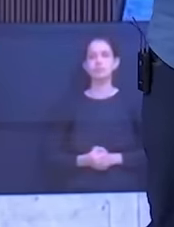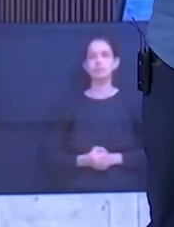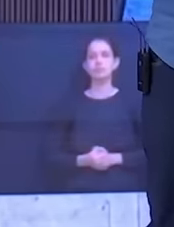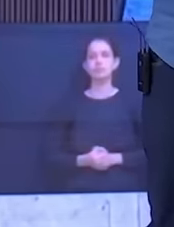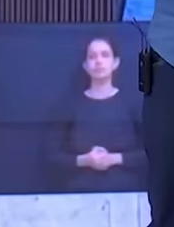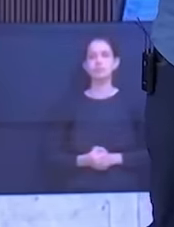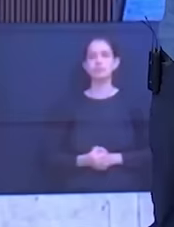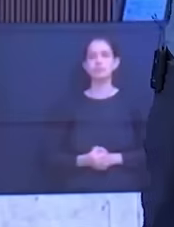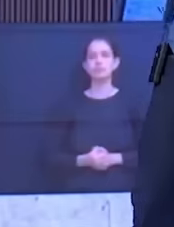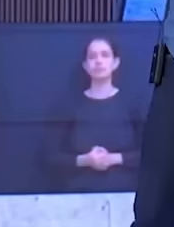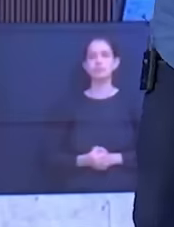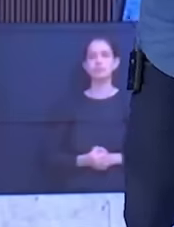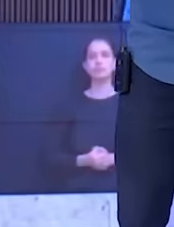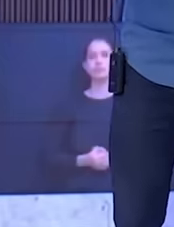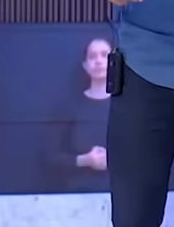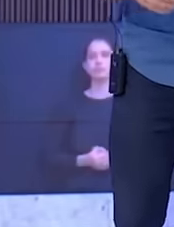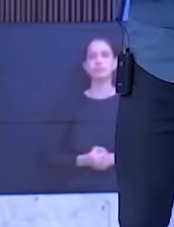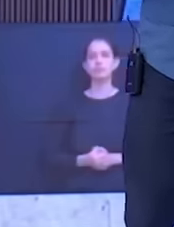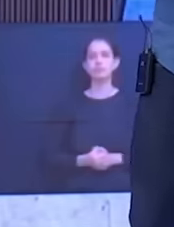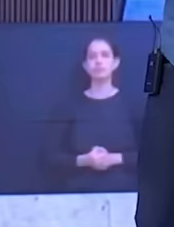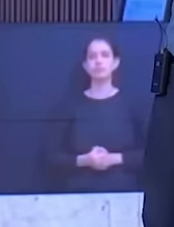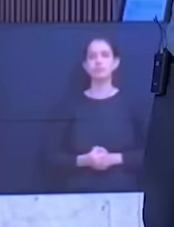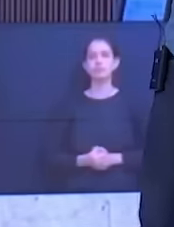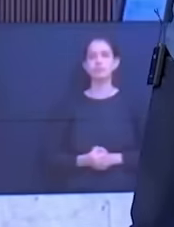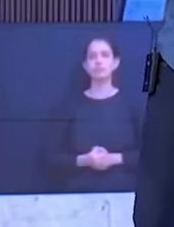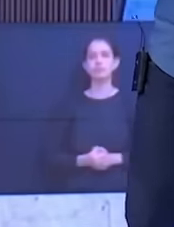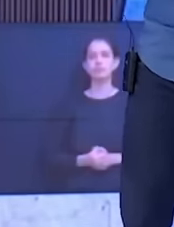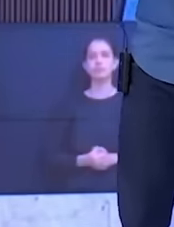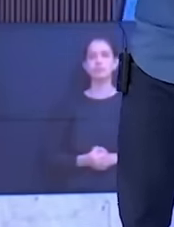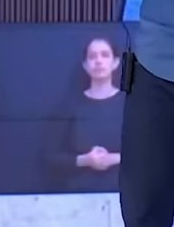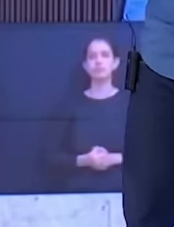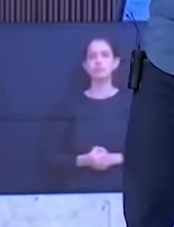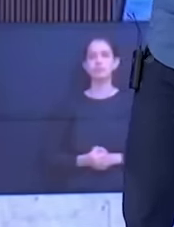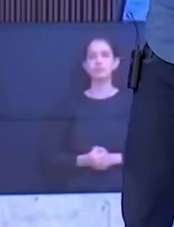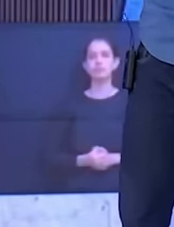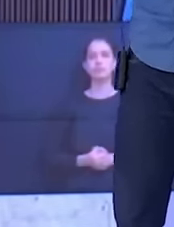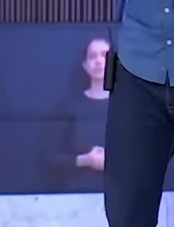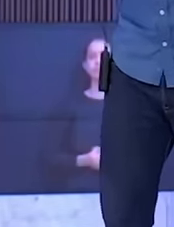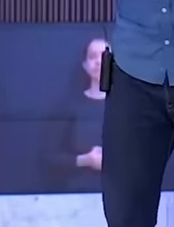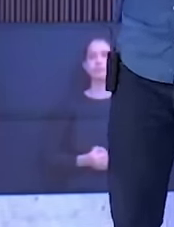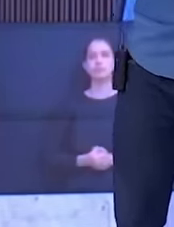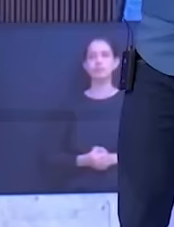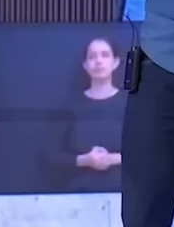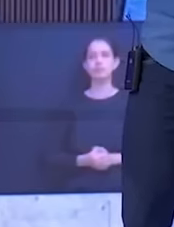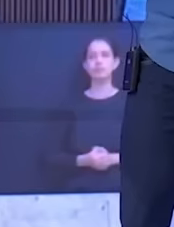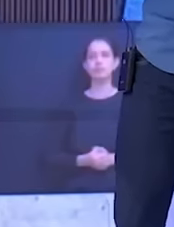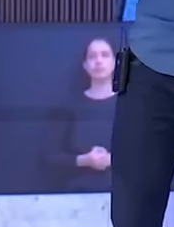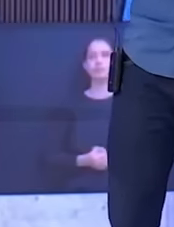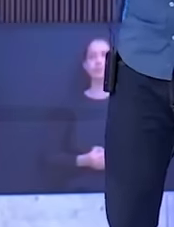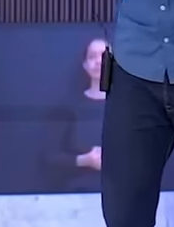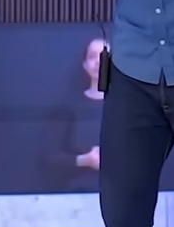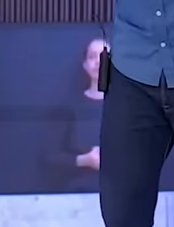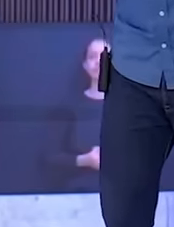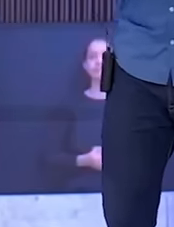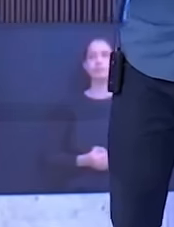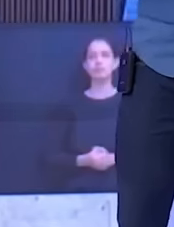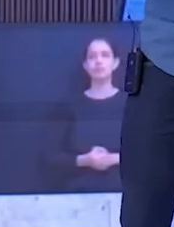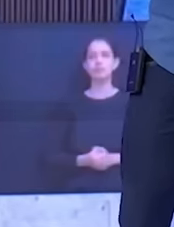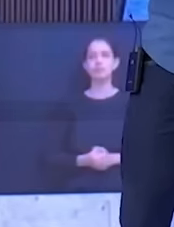denunciar. Denunciar o extremismo religioso. Denunciar os donos do poder de um dos lugares mais